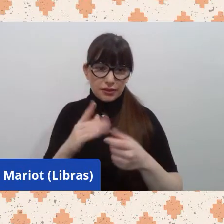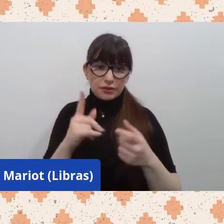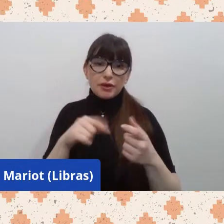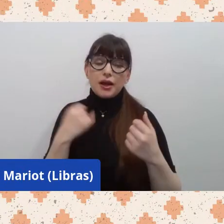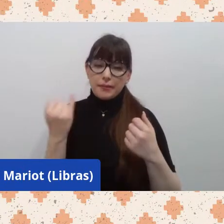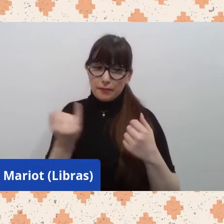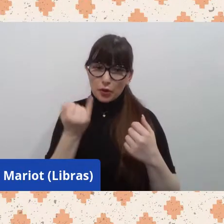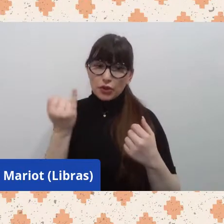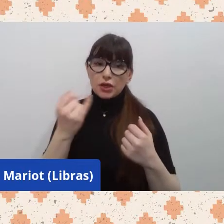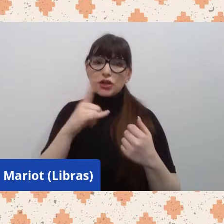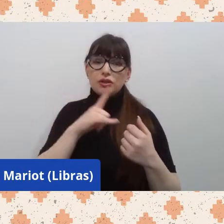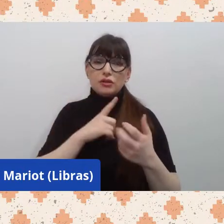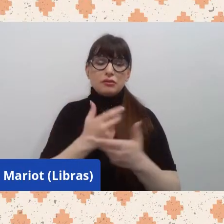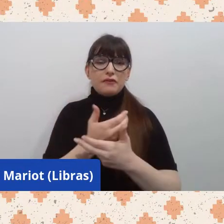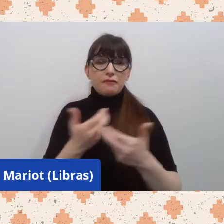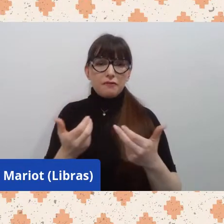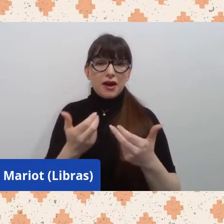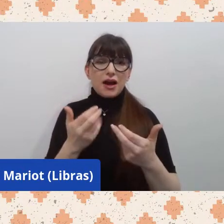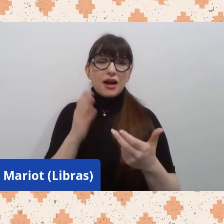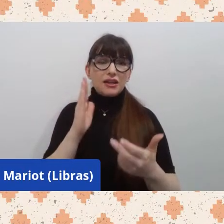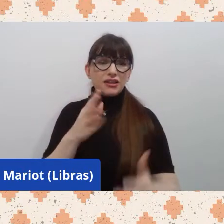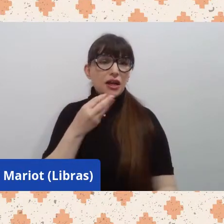foram realizados